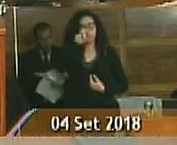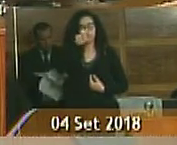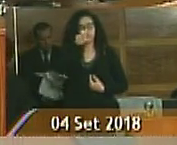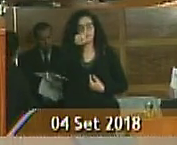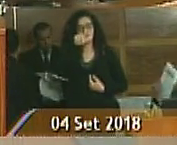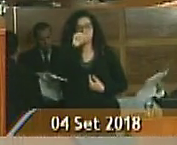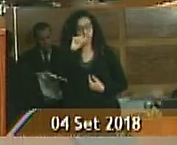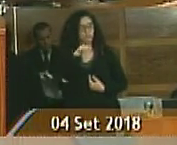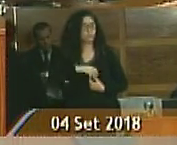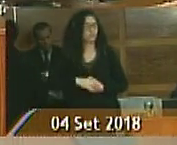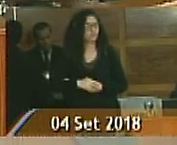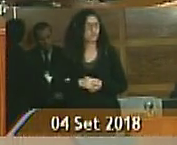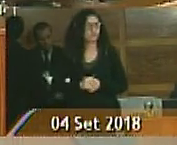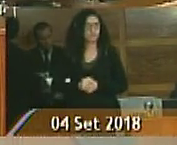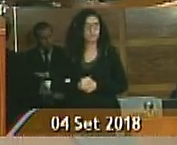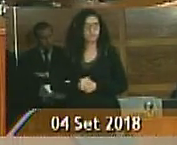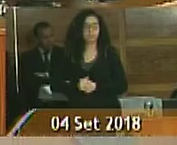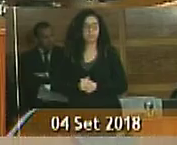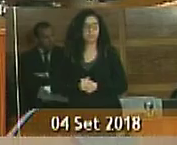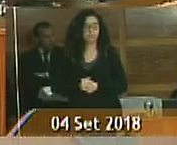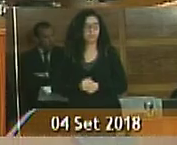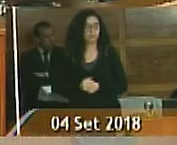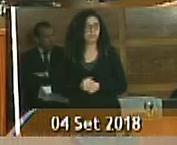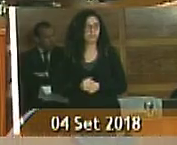dos Reis Ferreira.